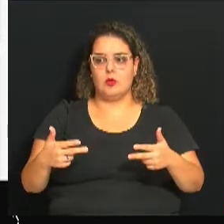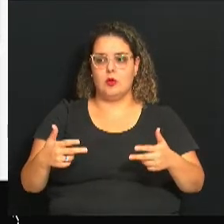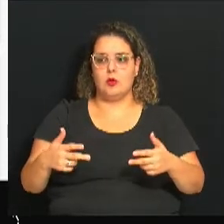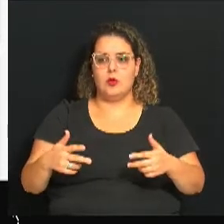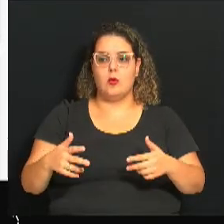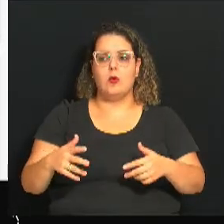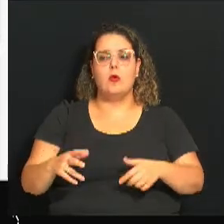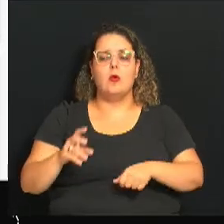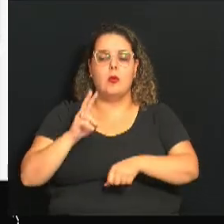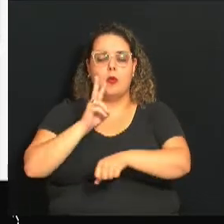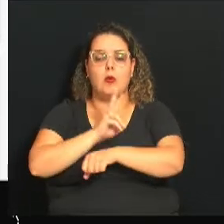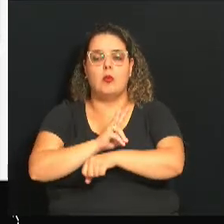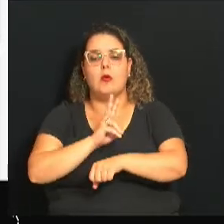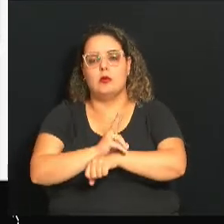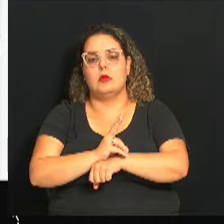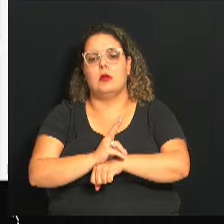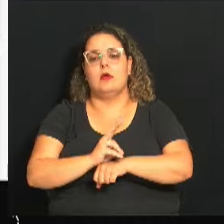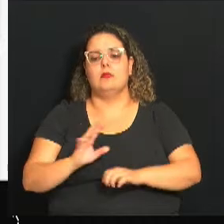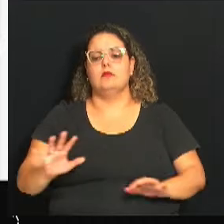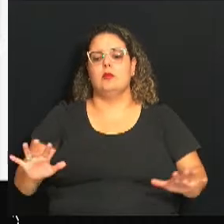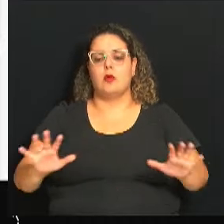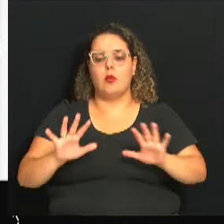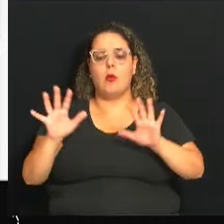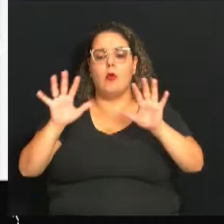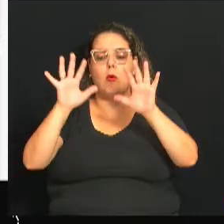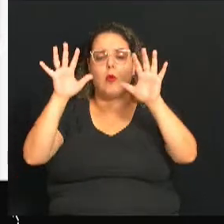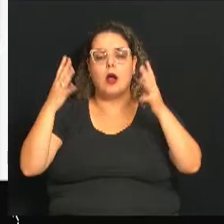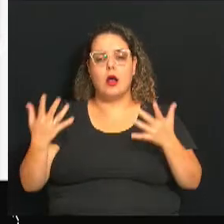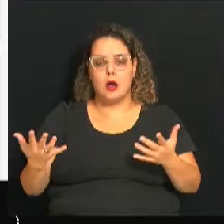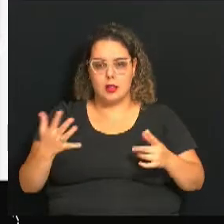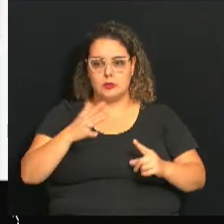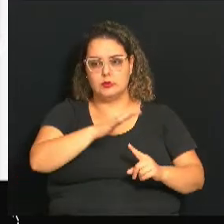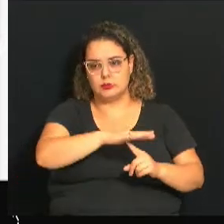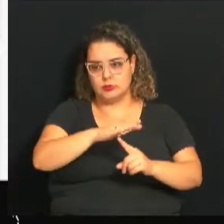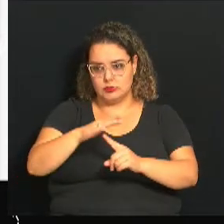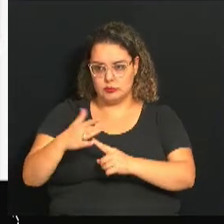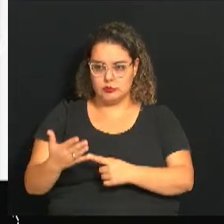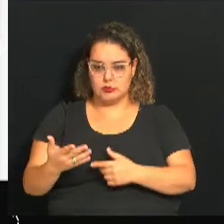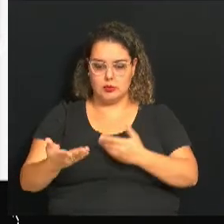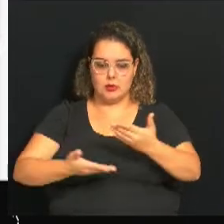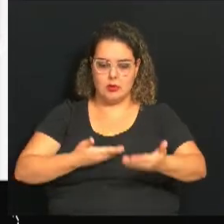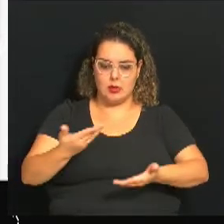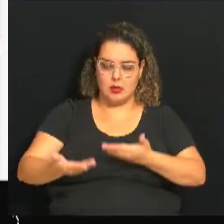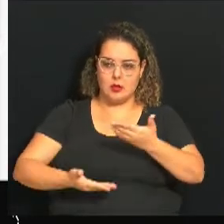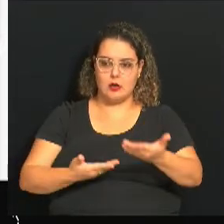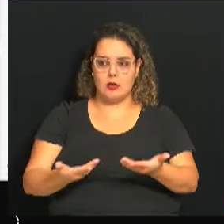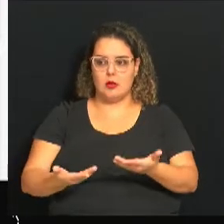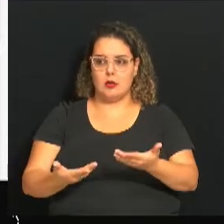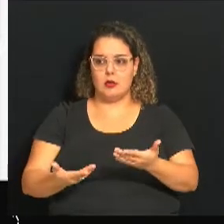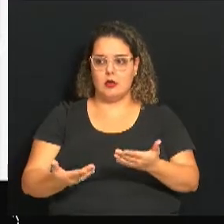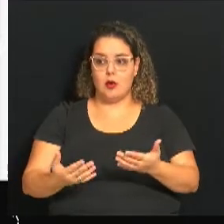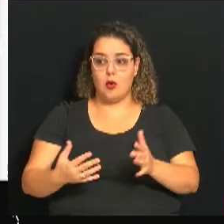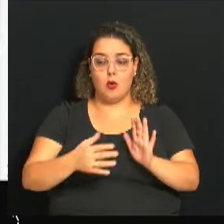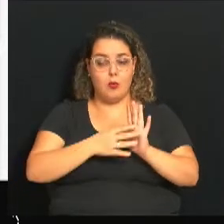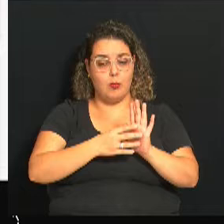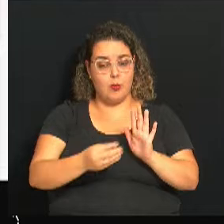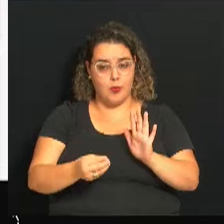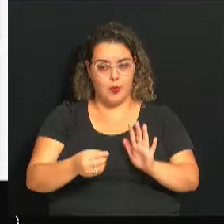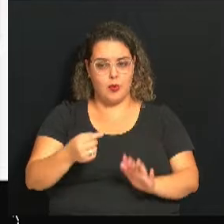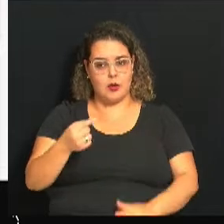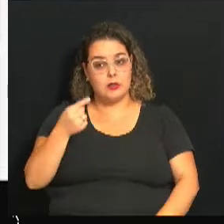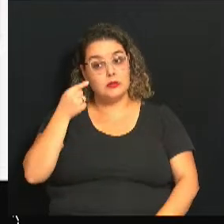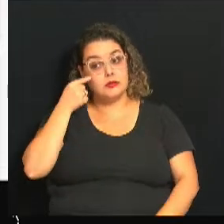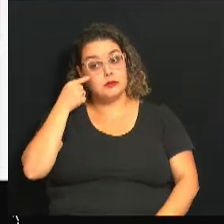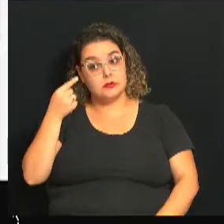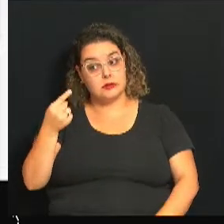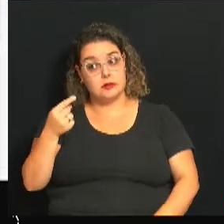né? Qualquer trabalho no sentido de intervenções. E isso é um protótipo que a gente pretende que isso se